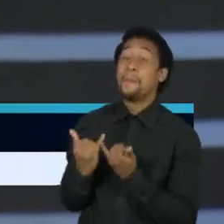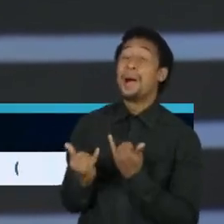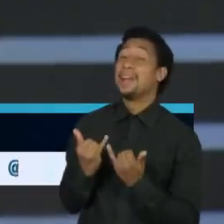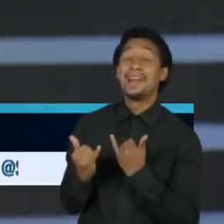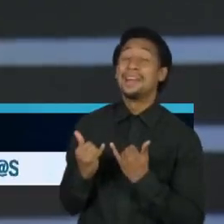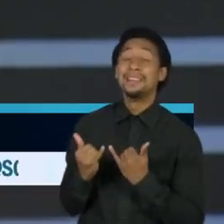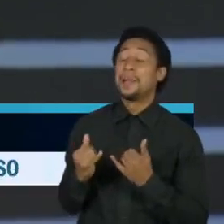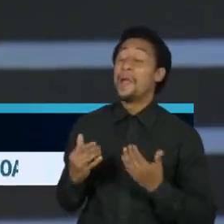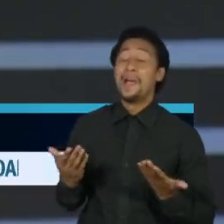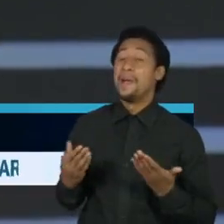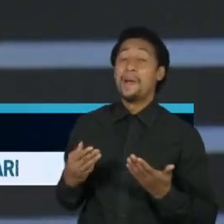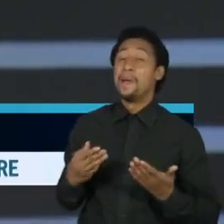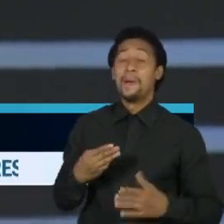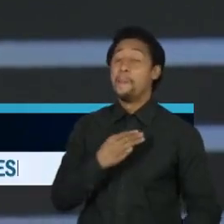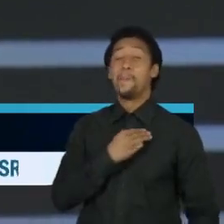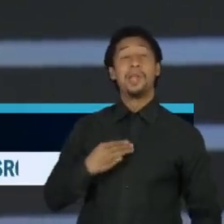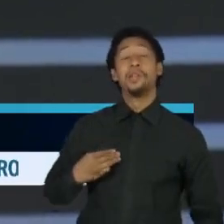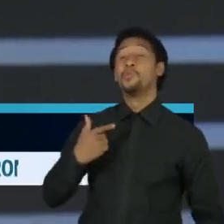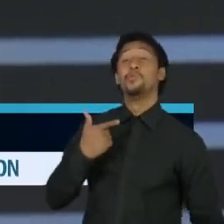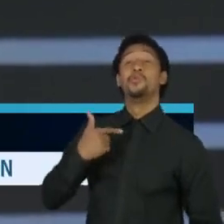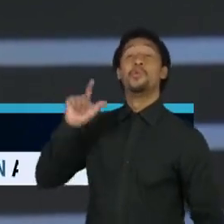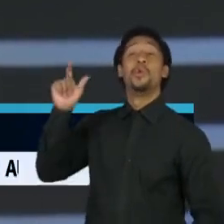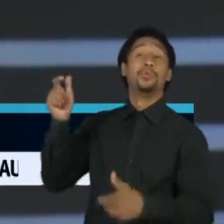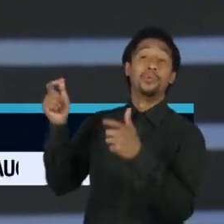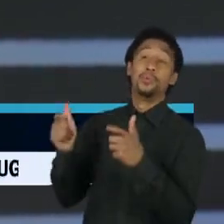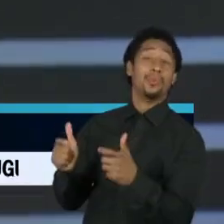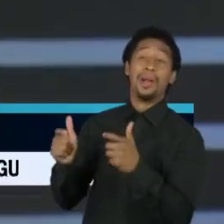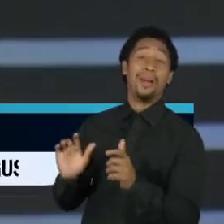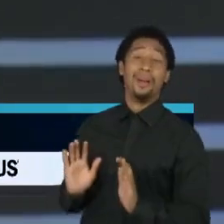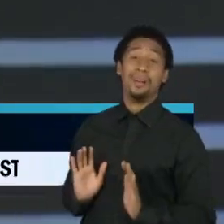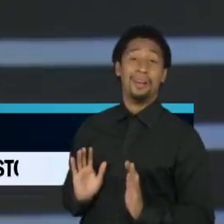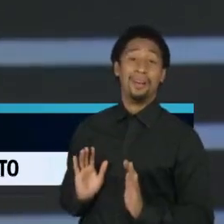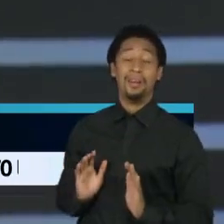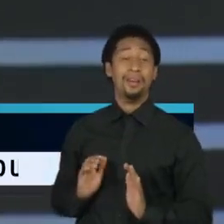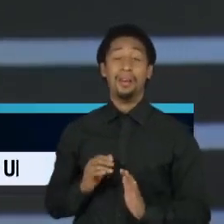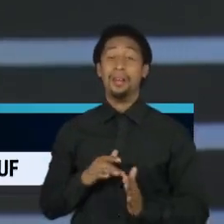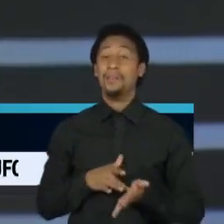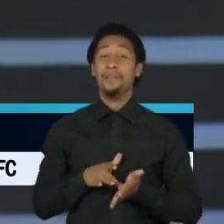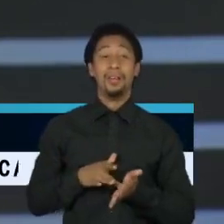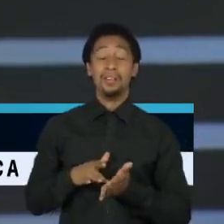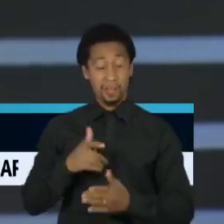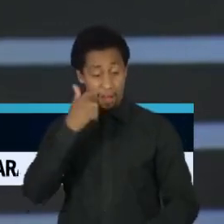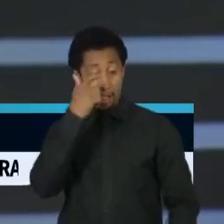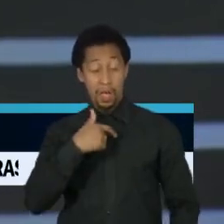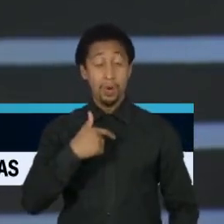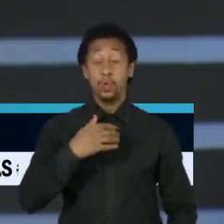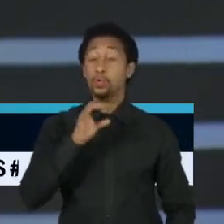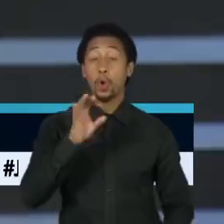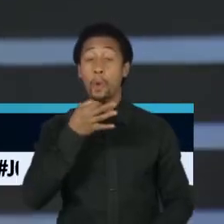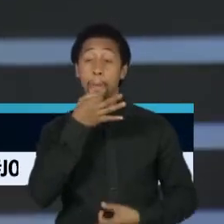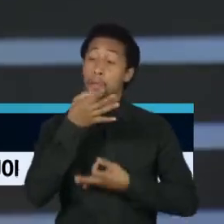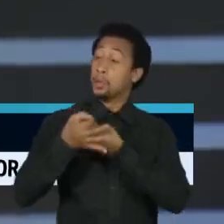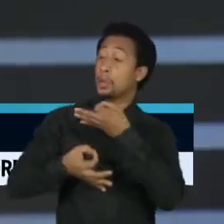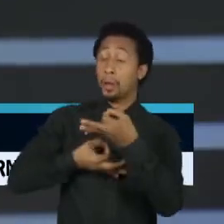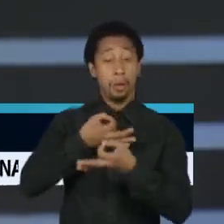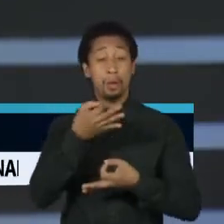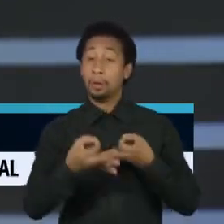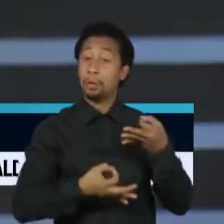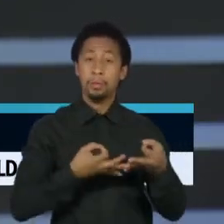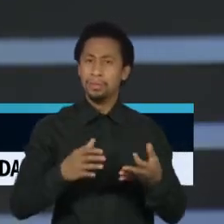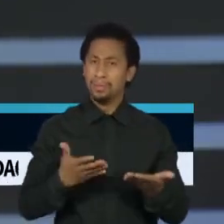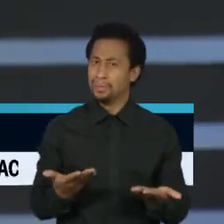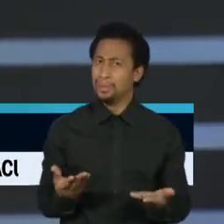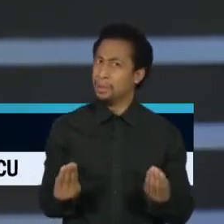fosse comentarista da política econômica mundial. Ou seja, não assume nenhuma responsabilidade sobre uma política para o nosso